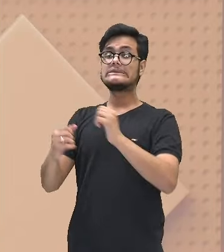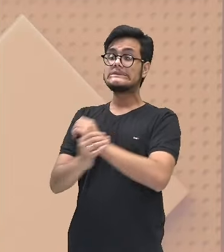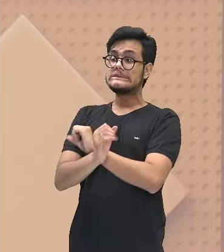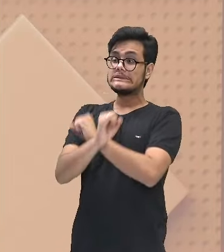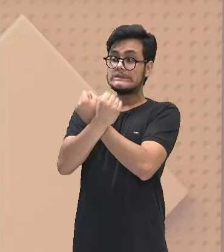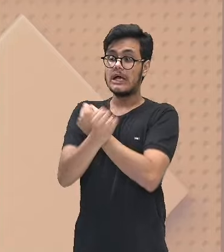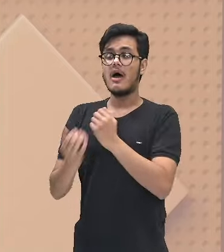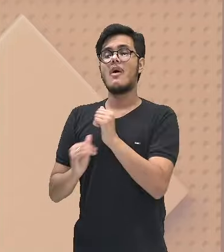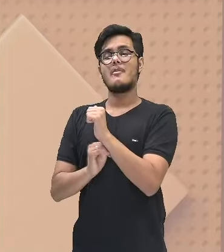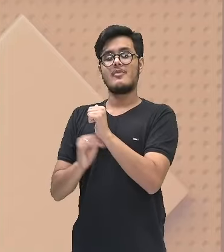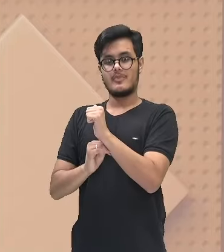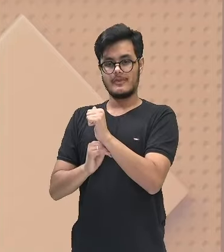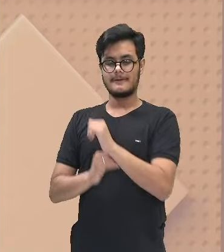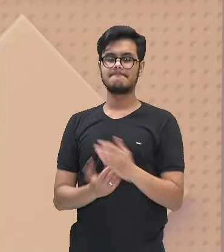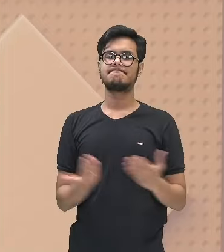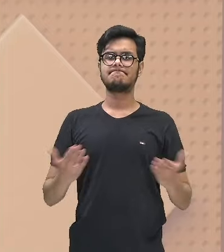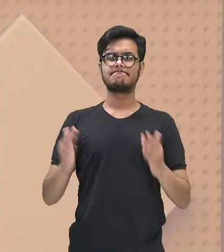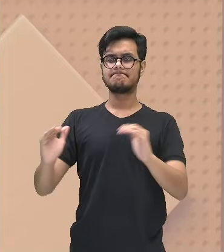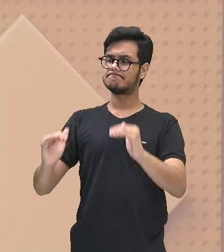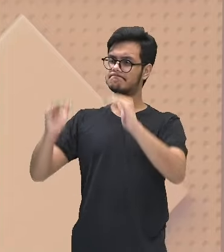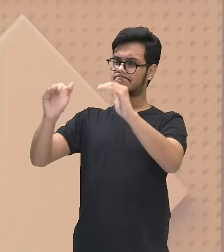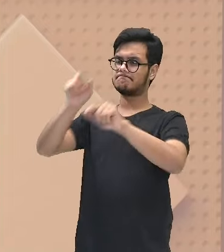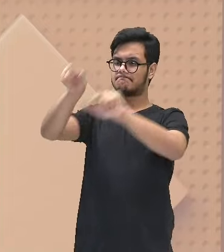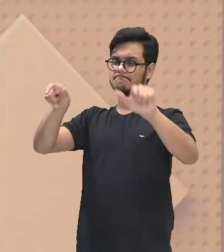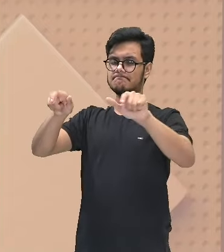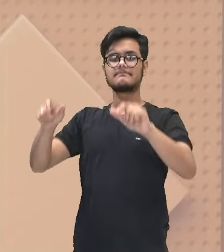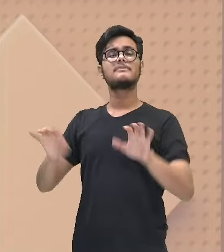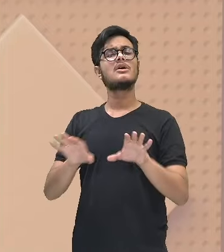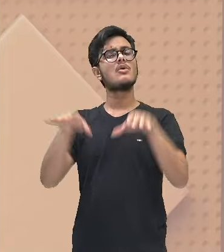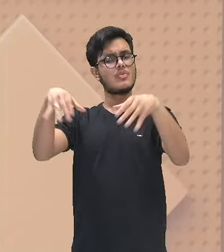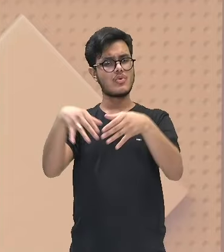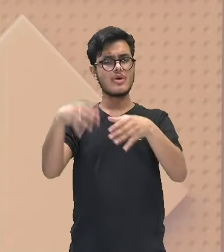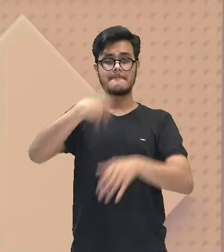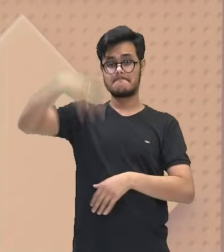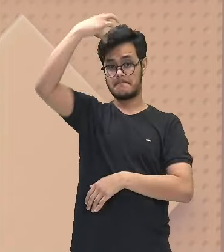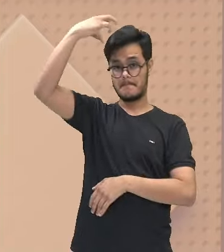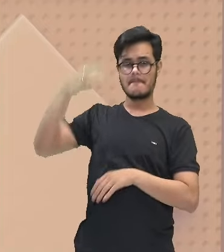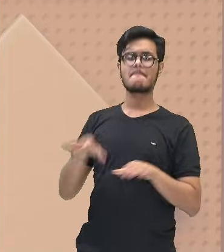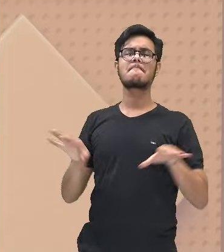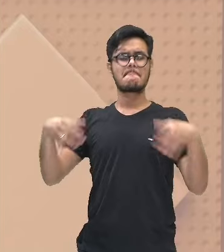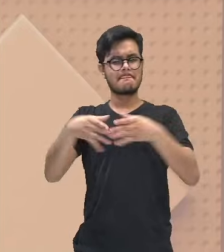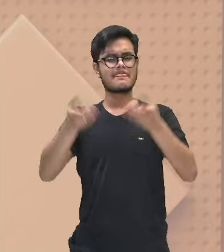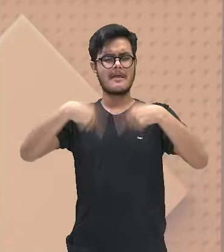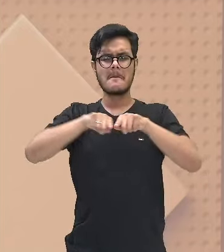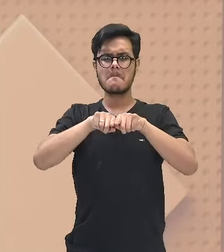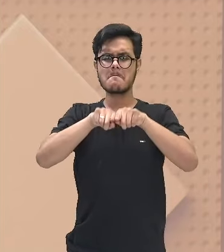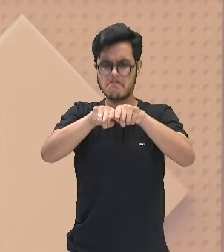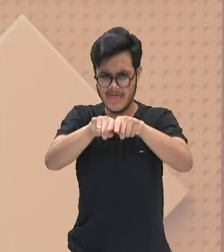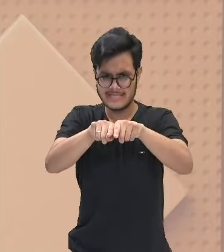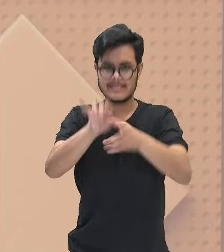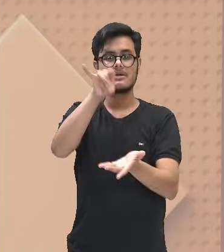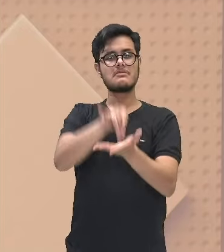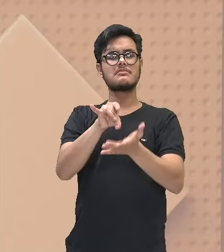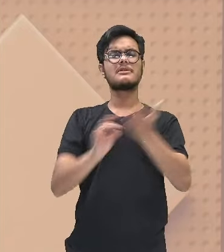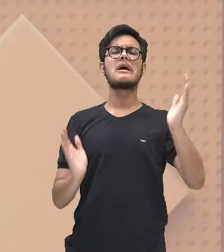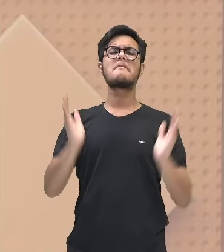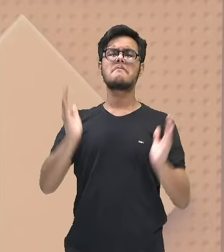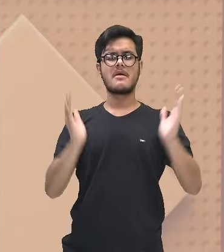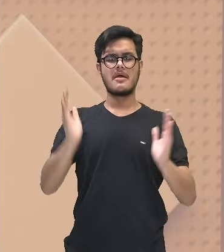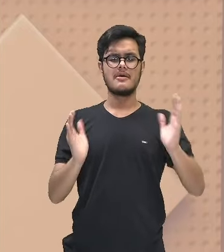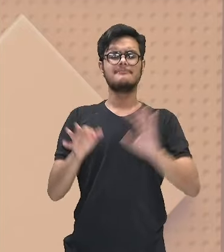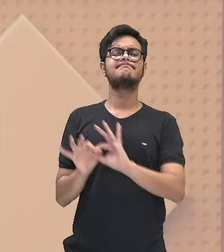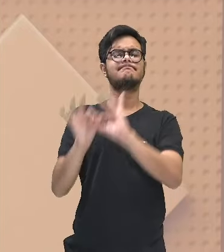a ascensão da burguesia, vai ter ali uma associação entre os burgueses e o rei, justamente para poder estabelecer uma